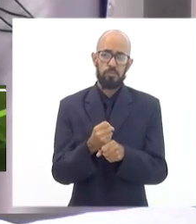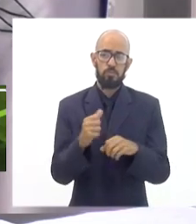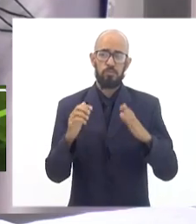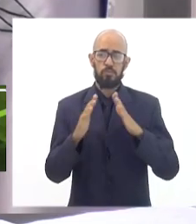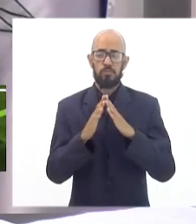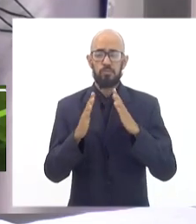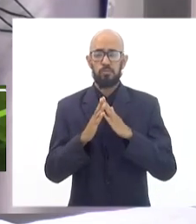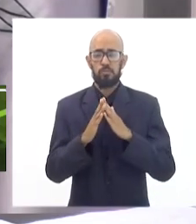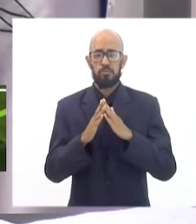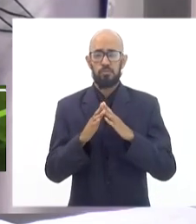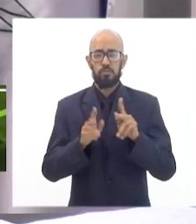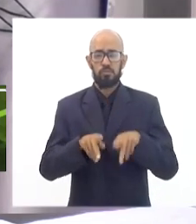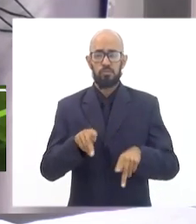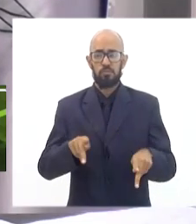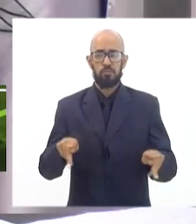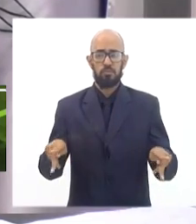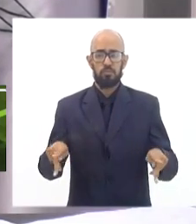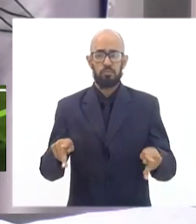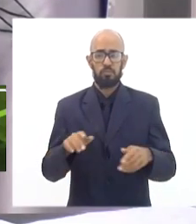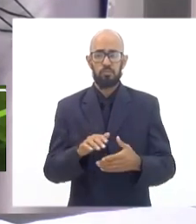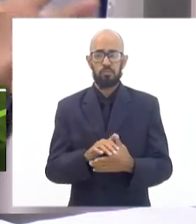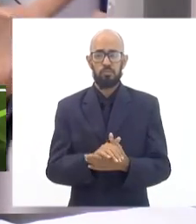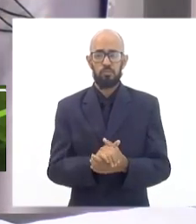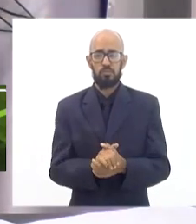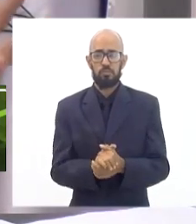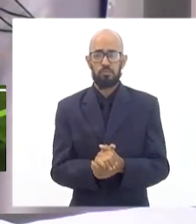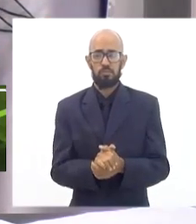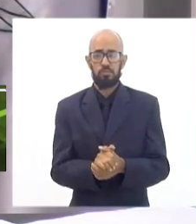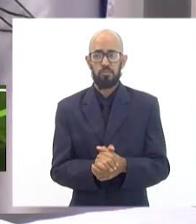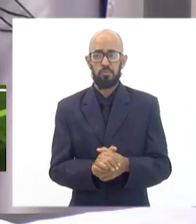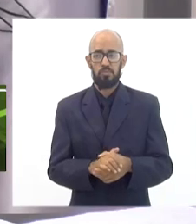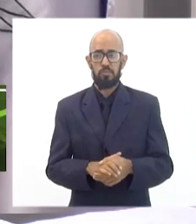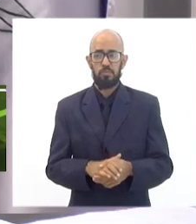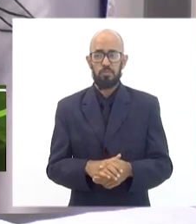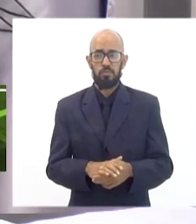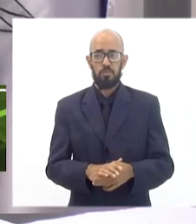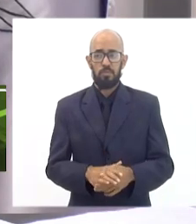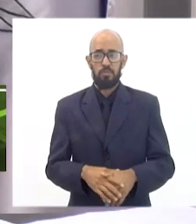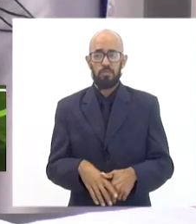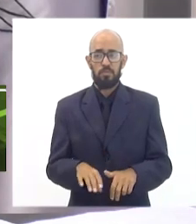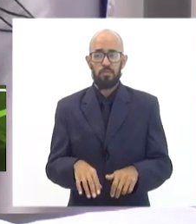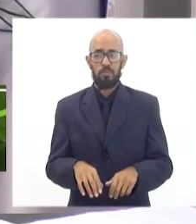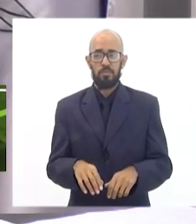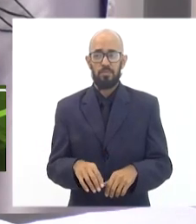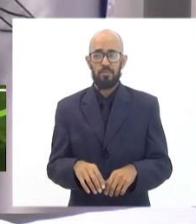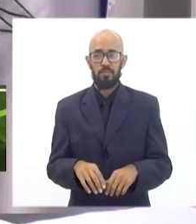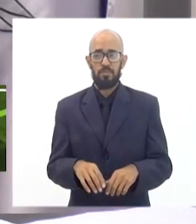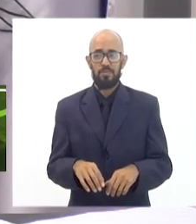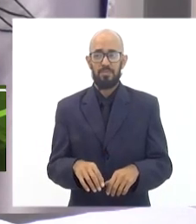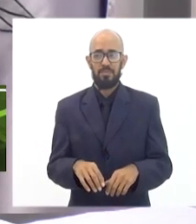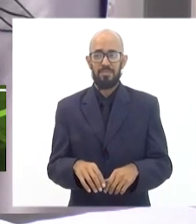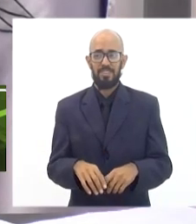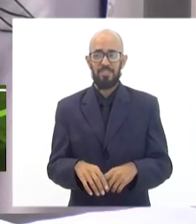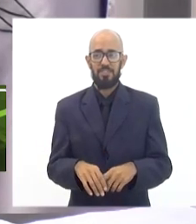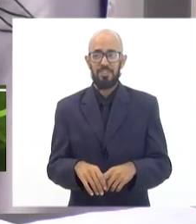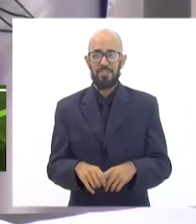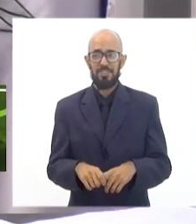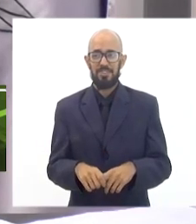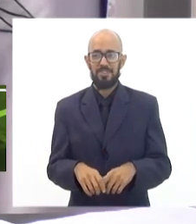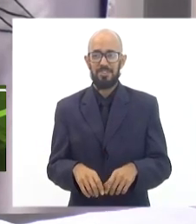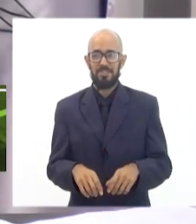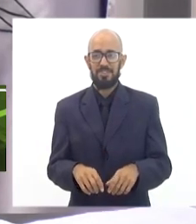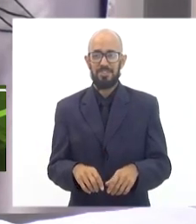populares uma cê abre uma limpada é tudo tudo isto